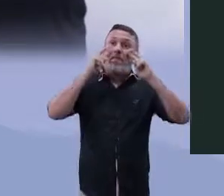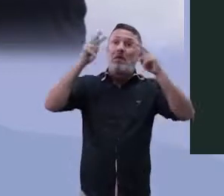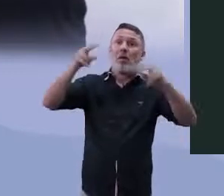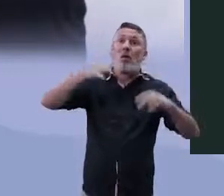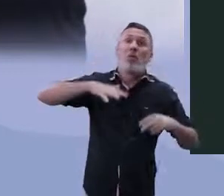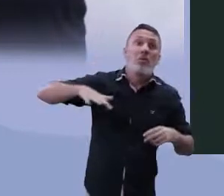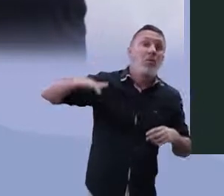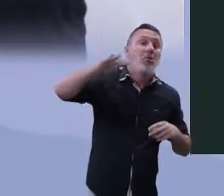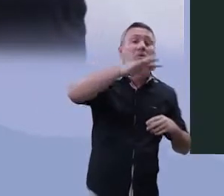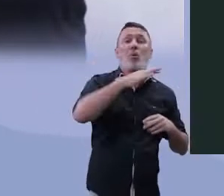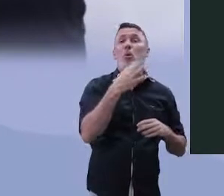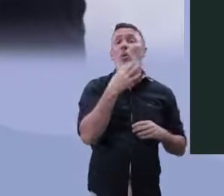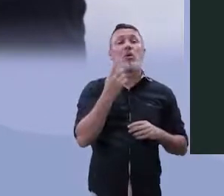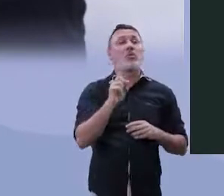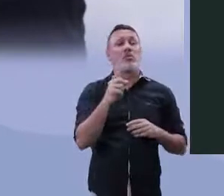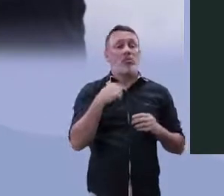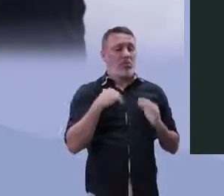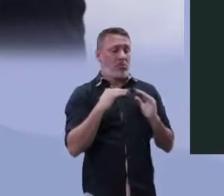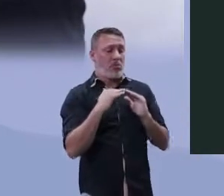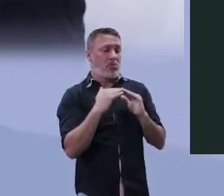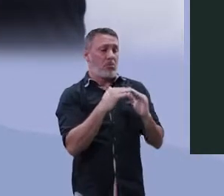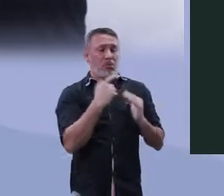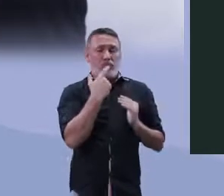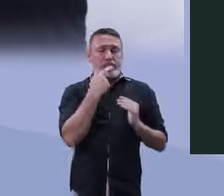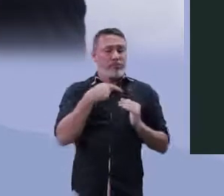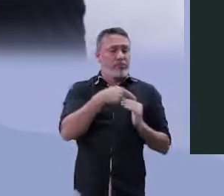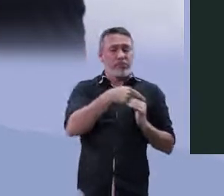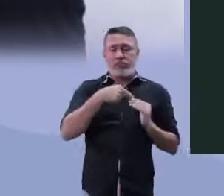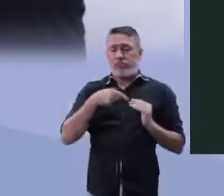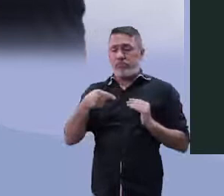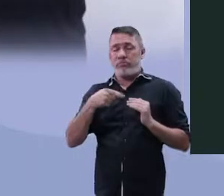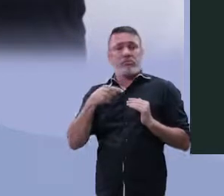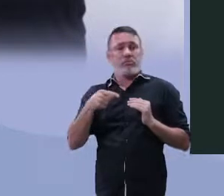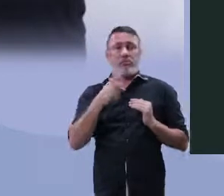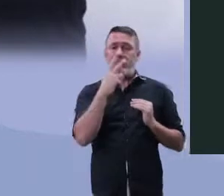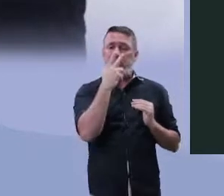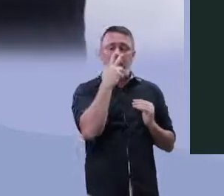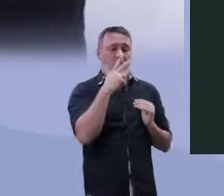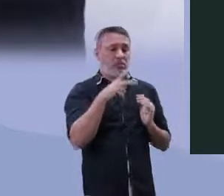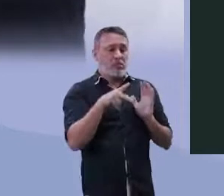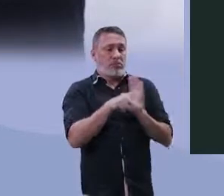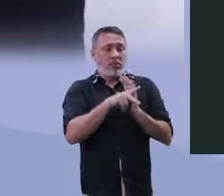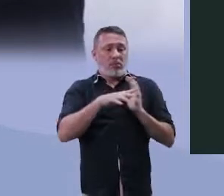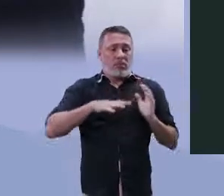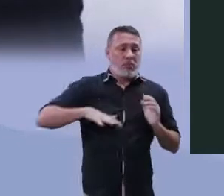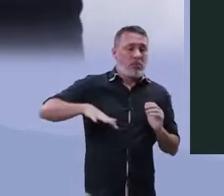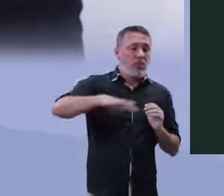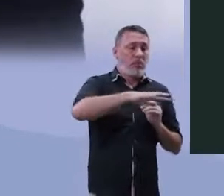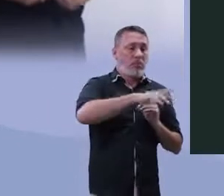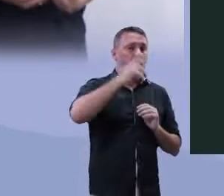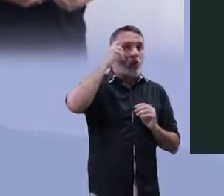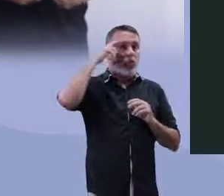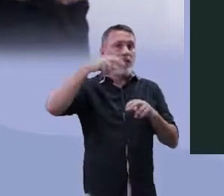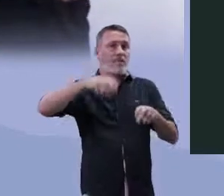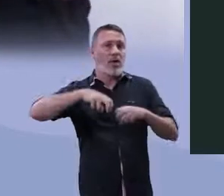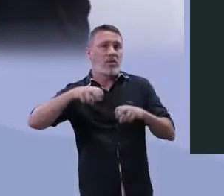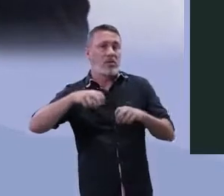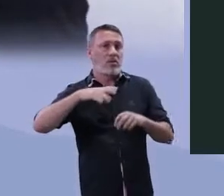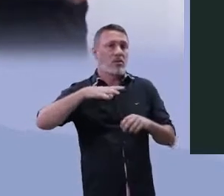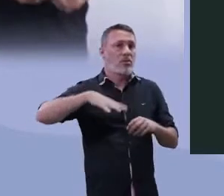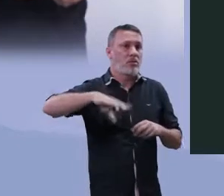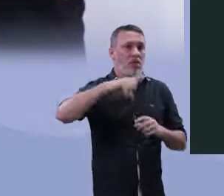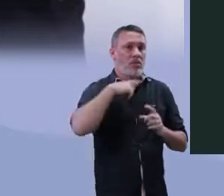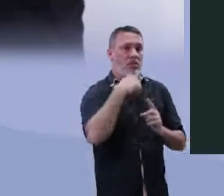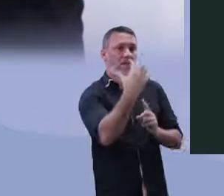não conhece outra realidade além daquela rural, onde há uma dominação de um grande proprietário